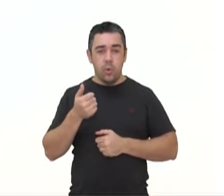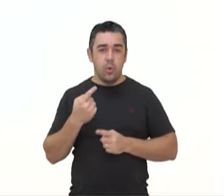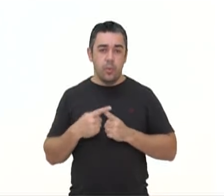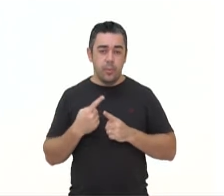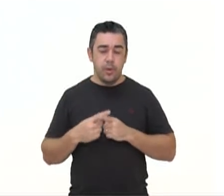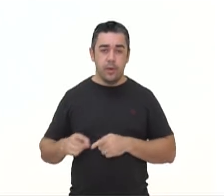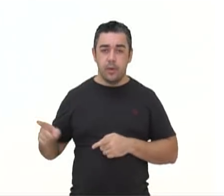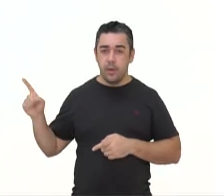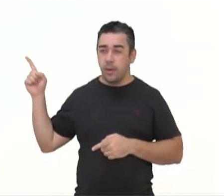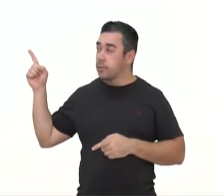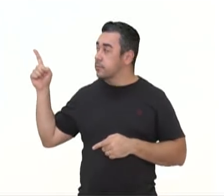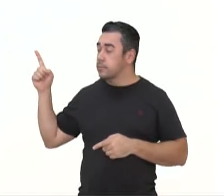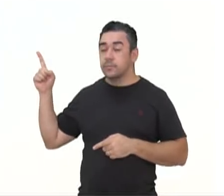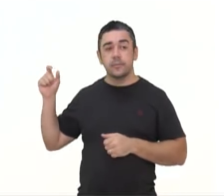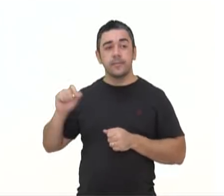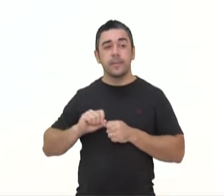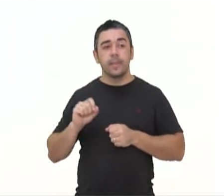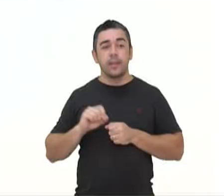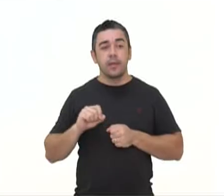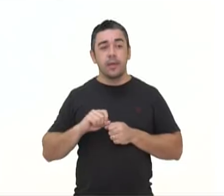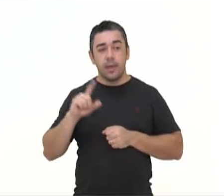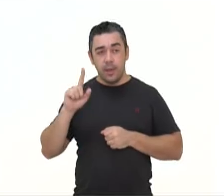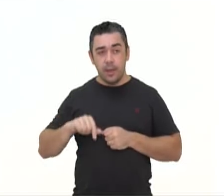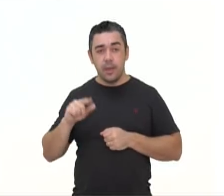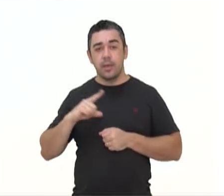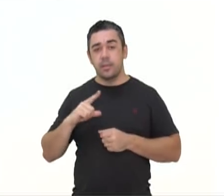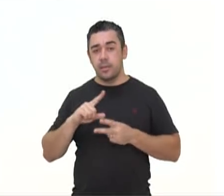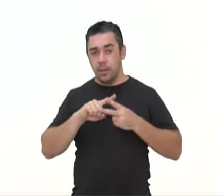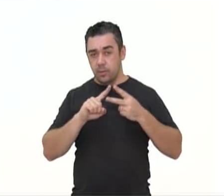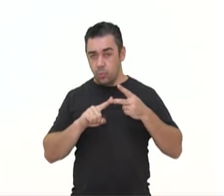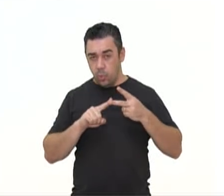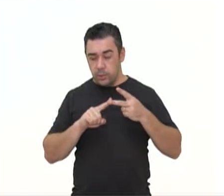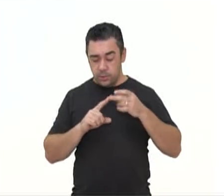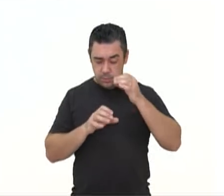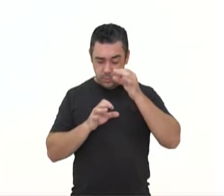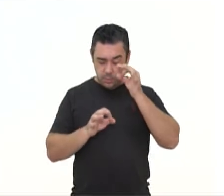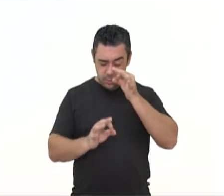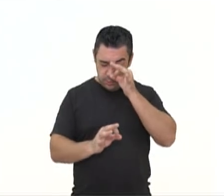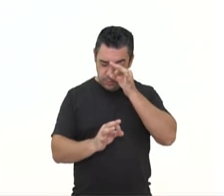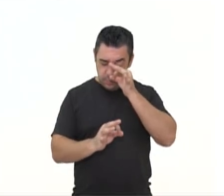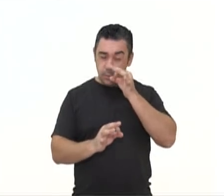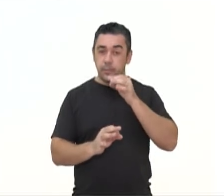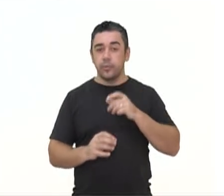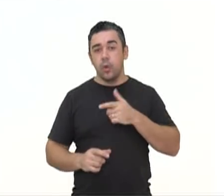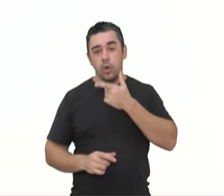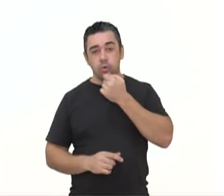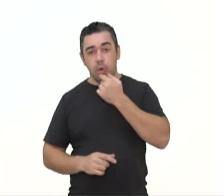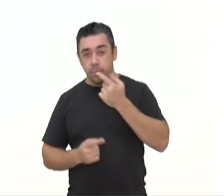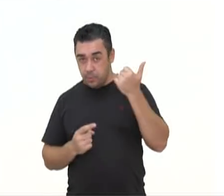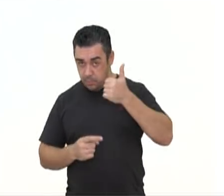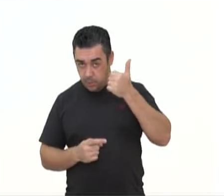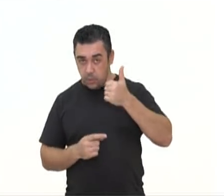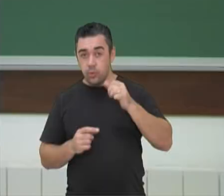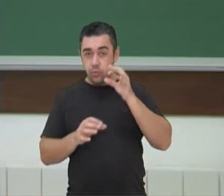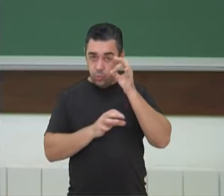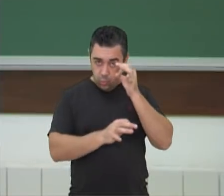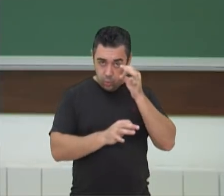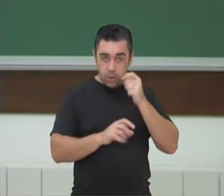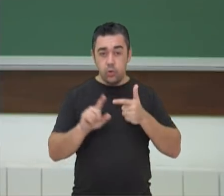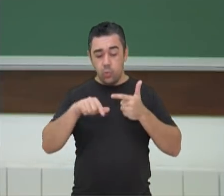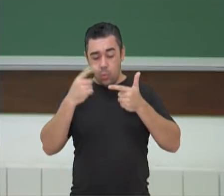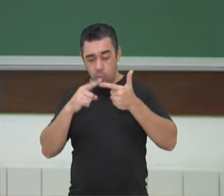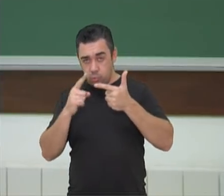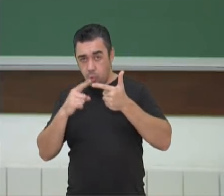existia. Então, ele desenvolveu um aparelho com duas lentes. Então, o dos Jensen tinha duas lentes, de Leeuwenhoek